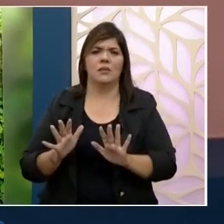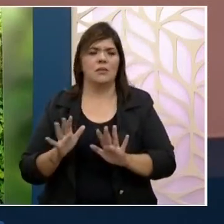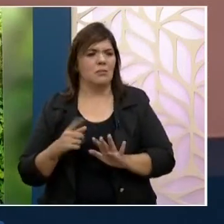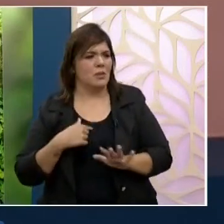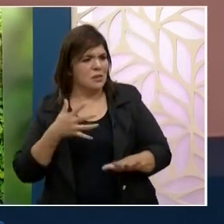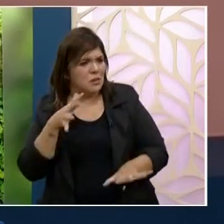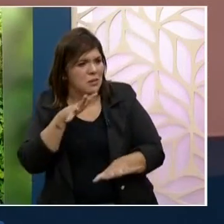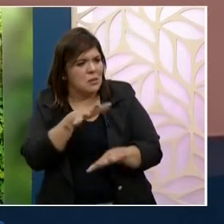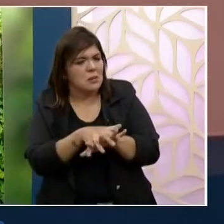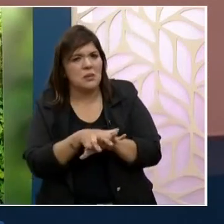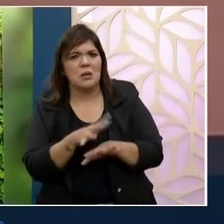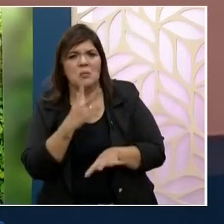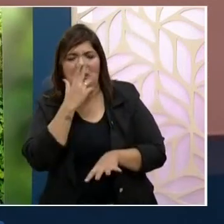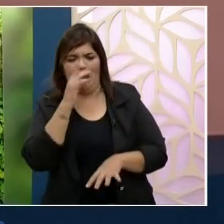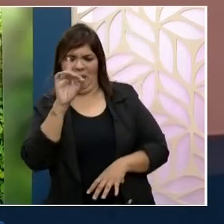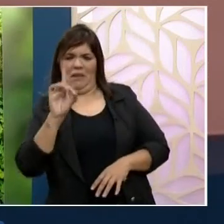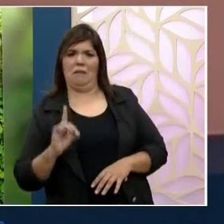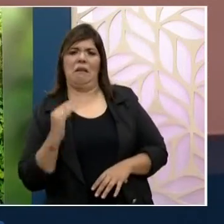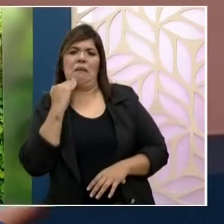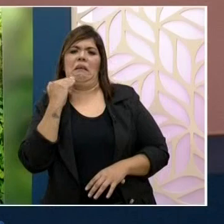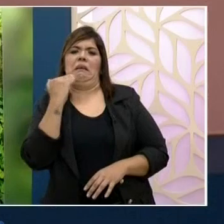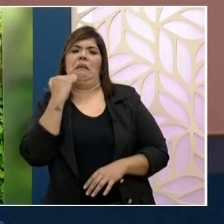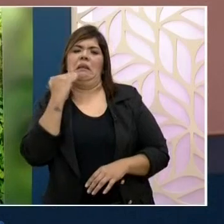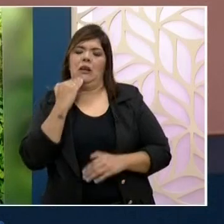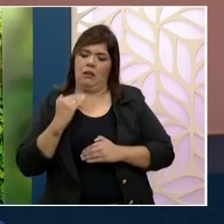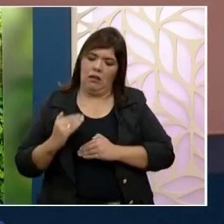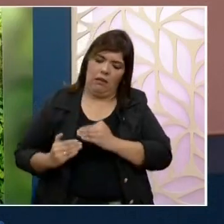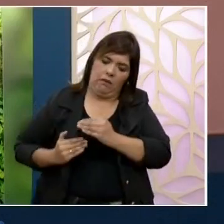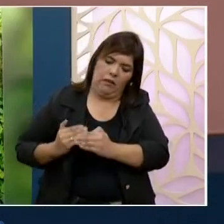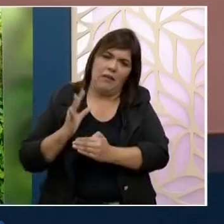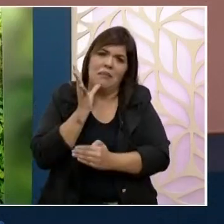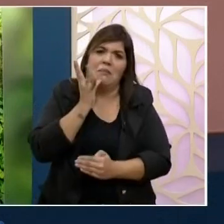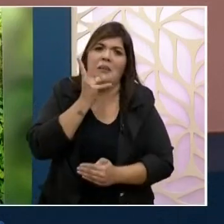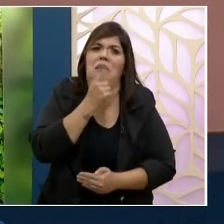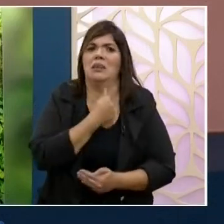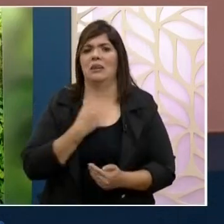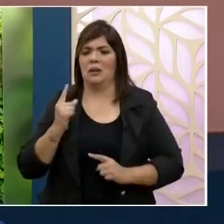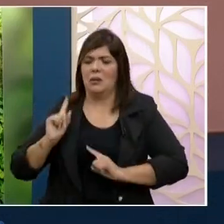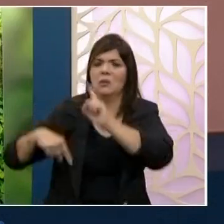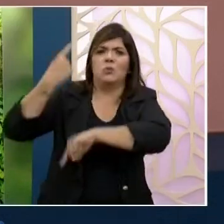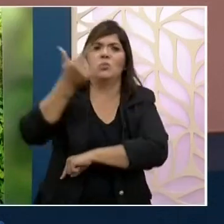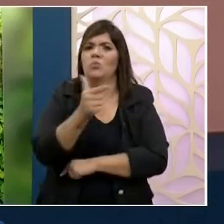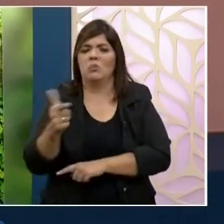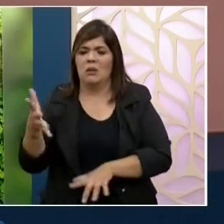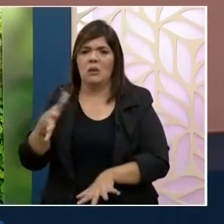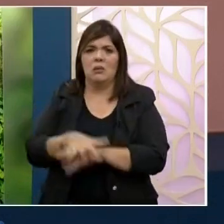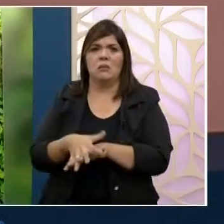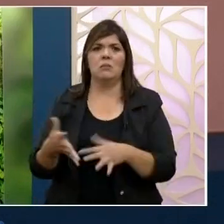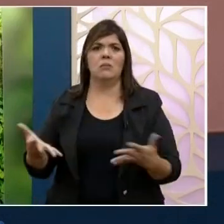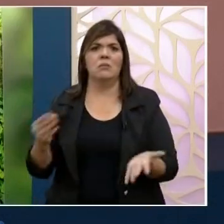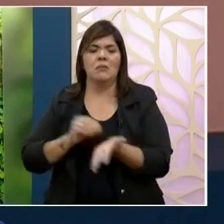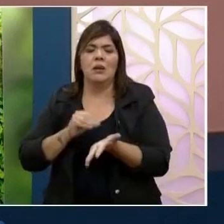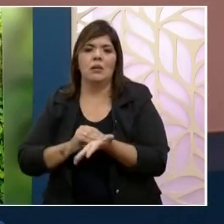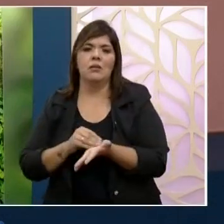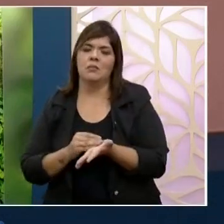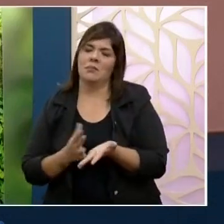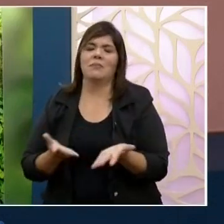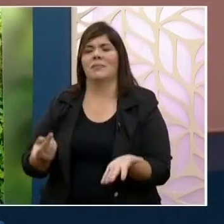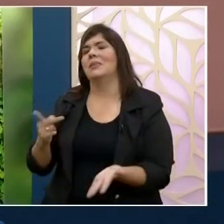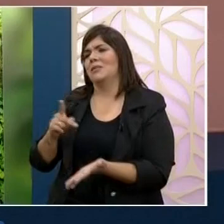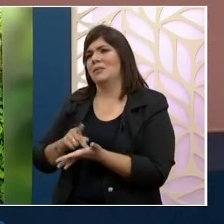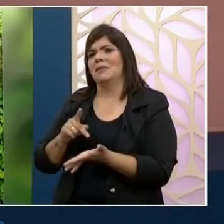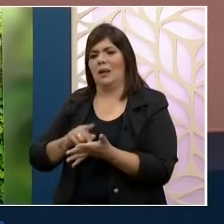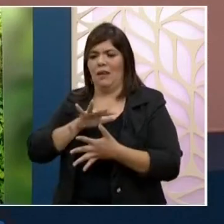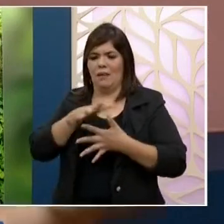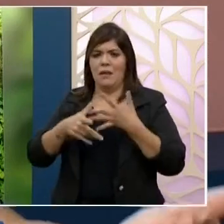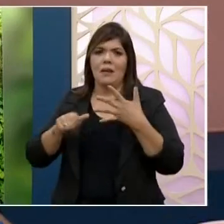essa inclusão está muito deficiente, porque ela só fica engatinhando, né? E não saiu andando ainda. E realmente, a Libras,